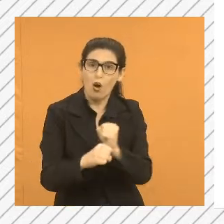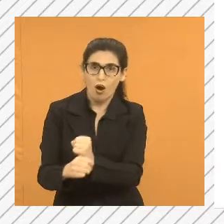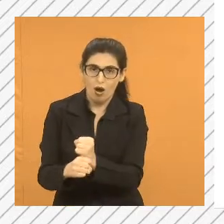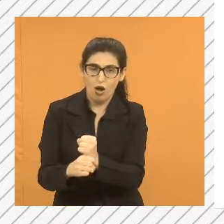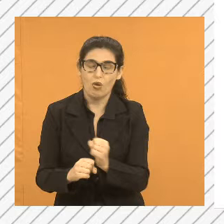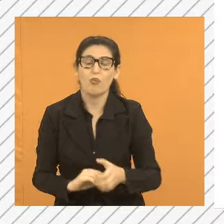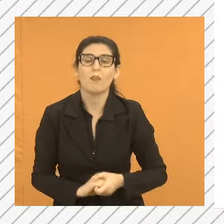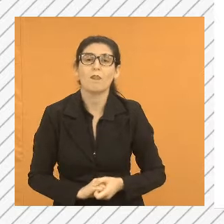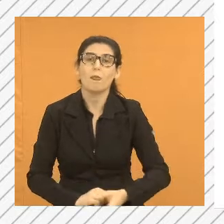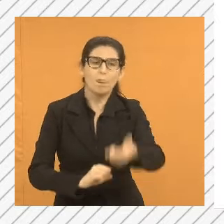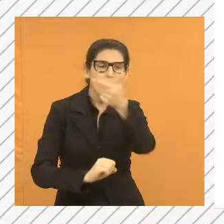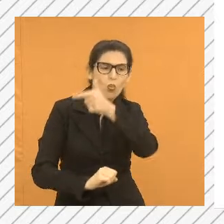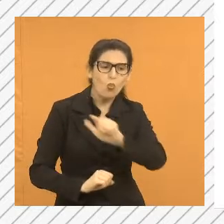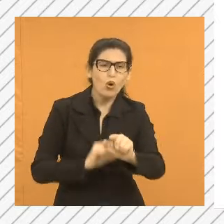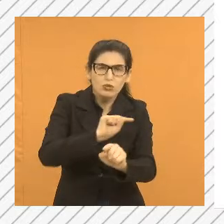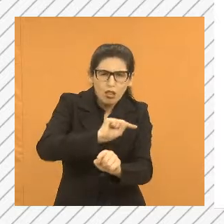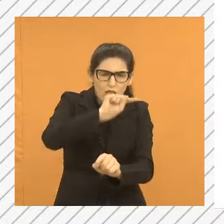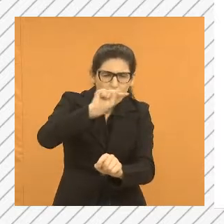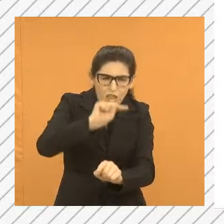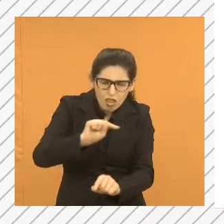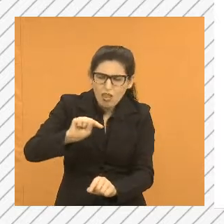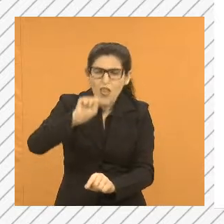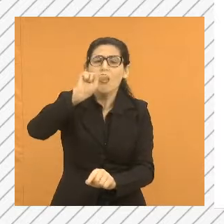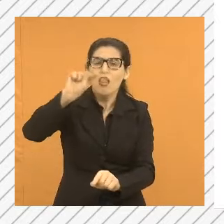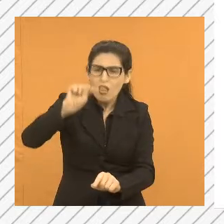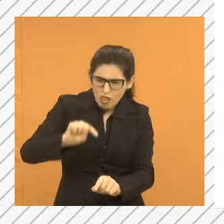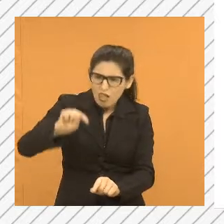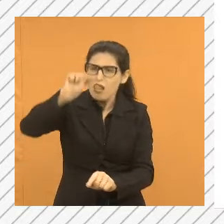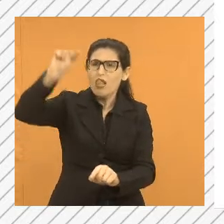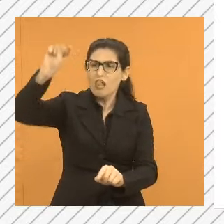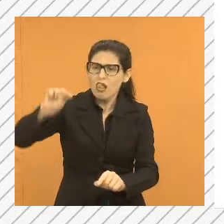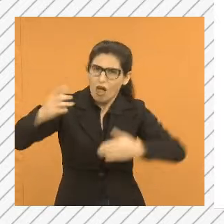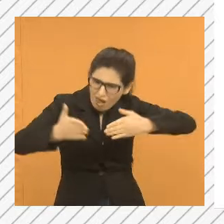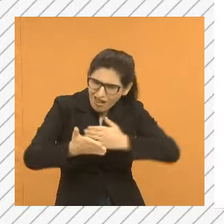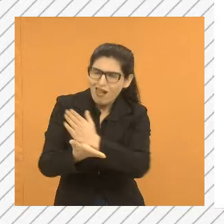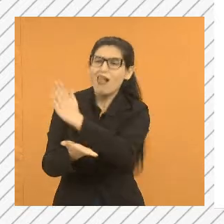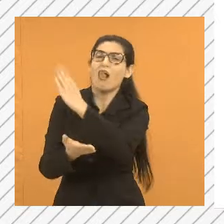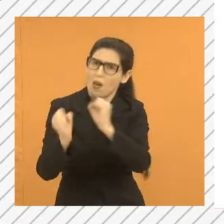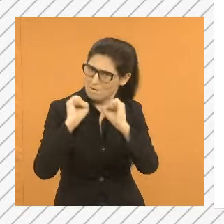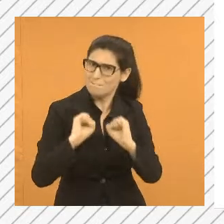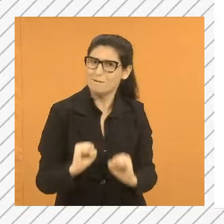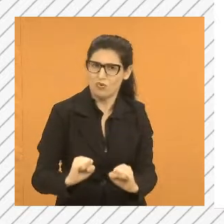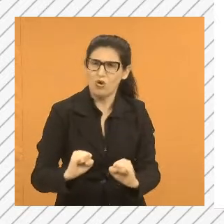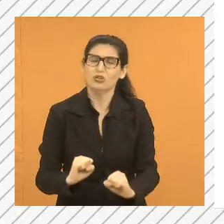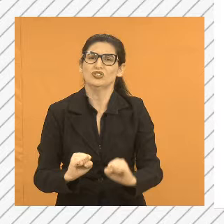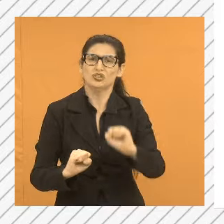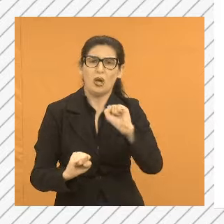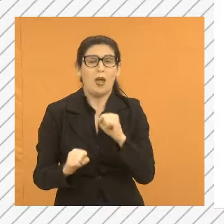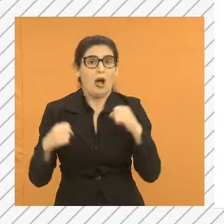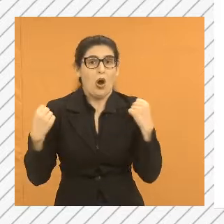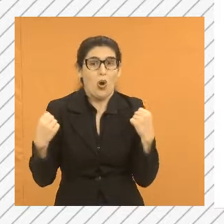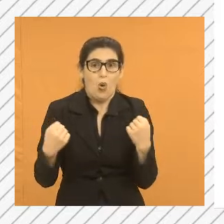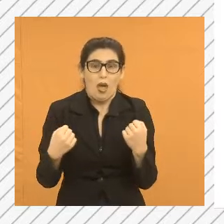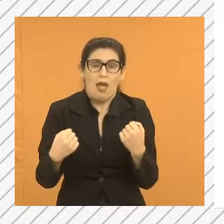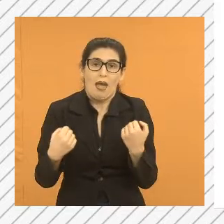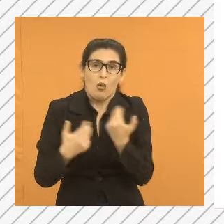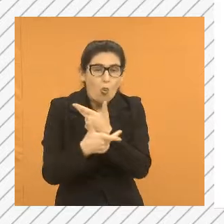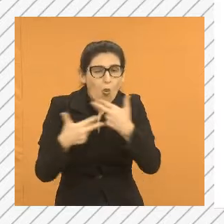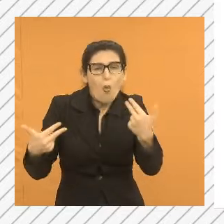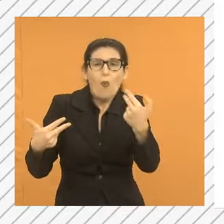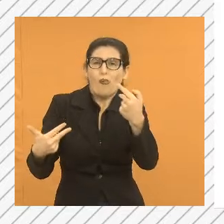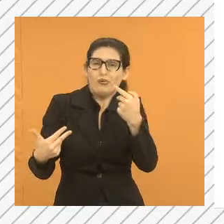O próximo gráfico nos mostra as autorizações de procedimentos de alta complexidade,